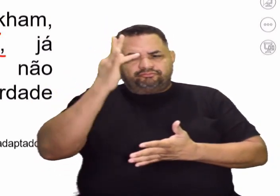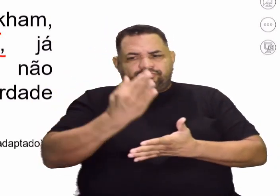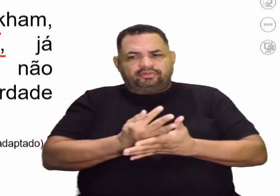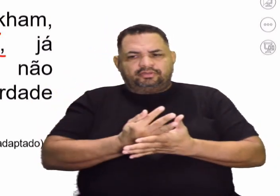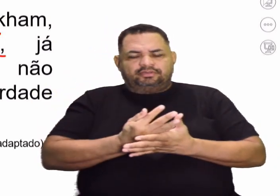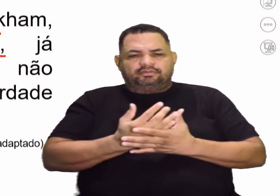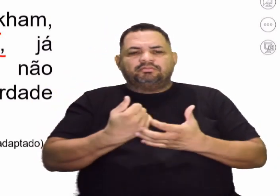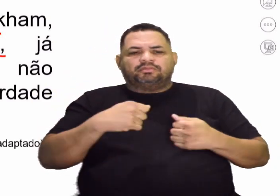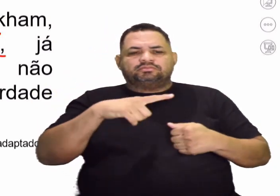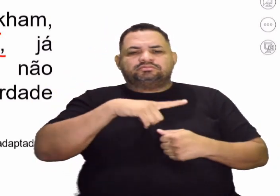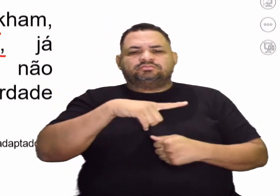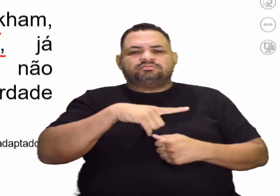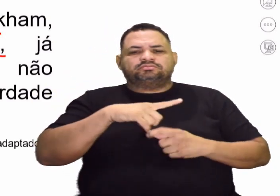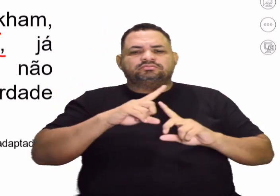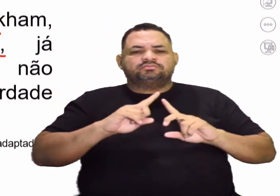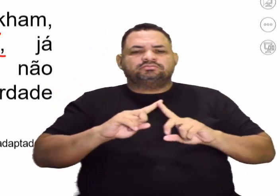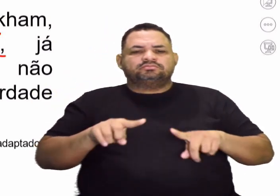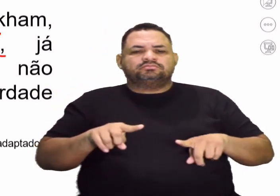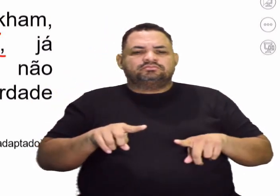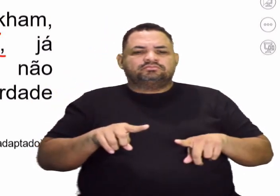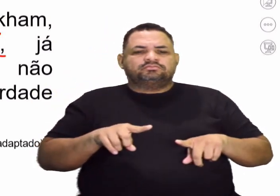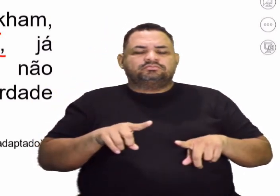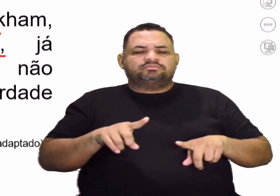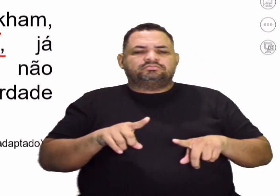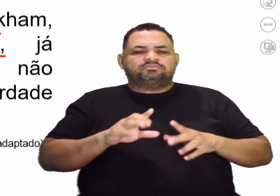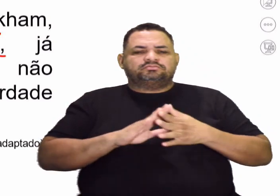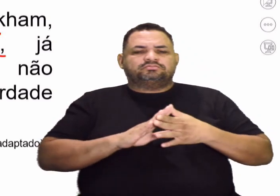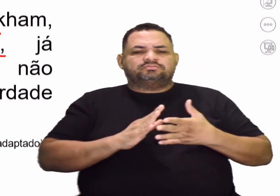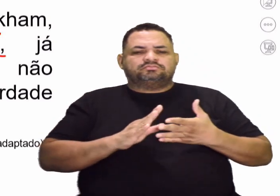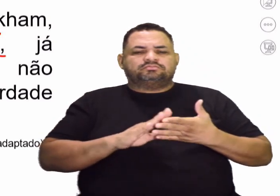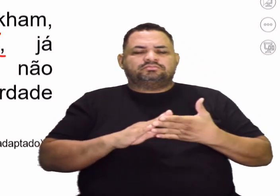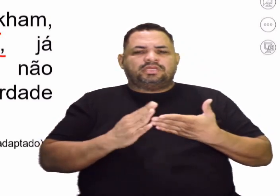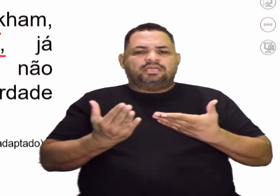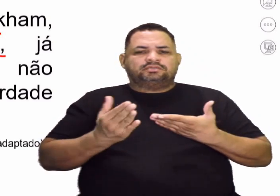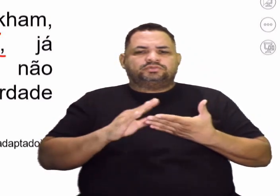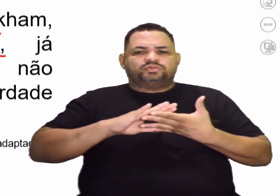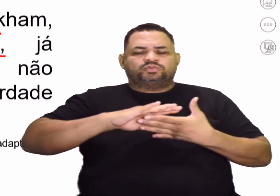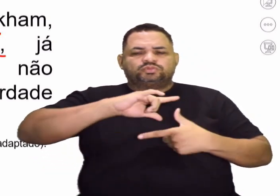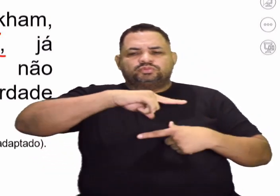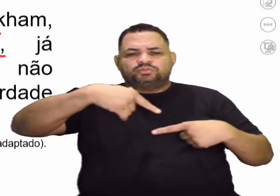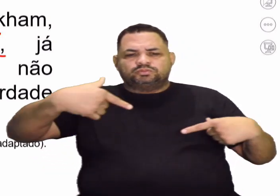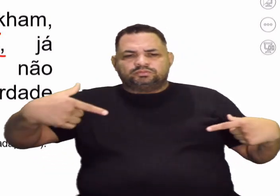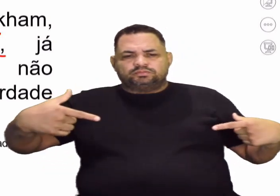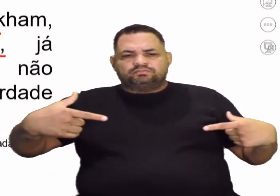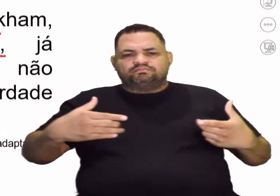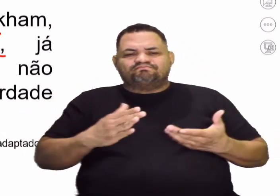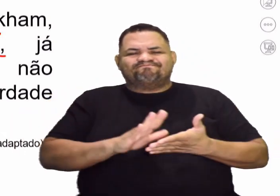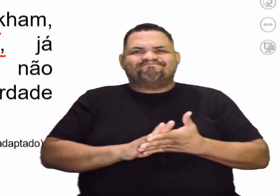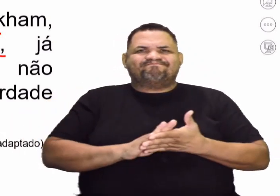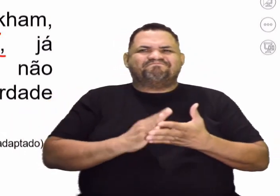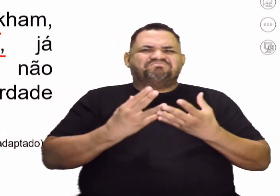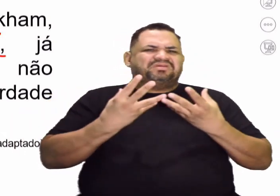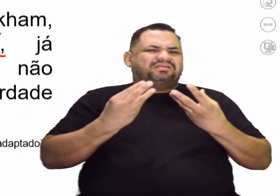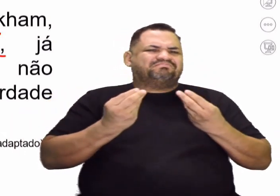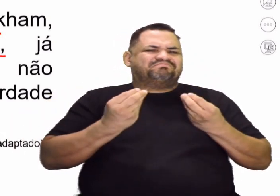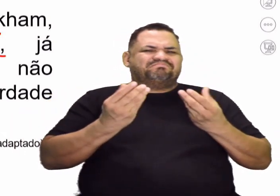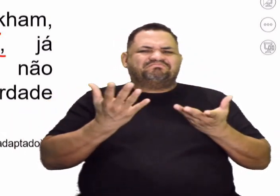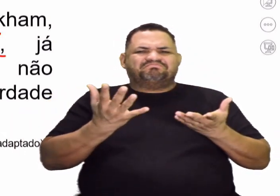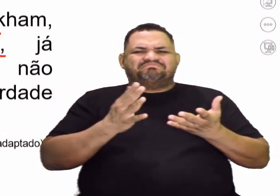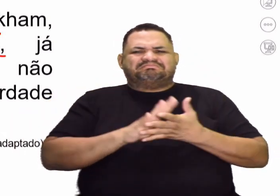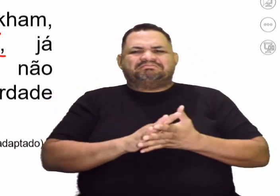ter a todo instante, mas os modernistas eles viam isso como